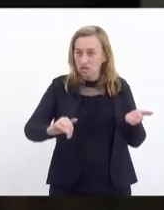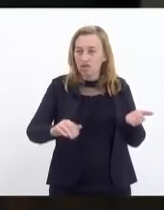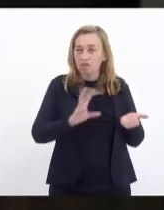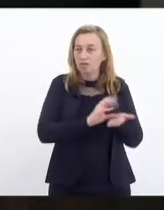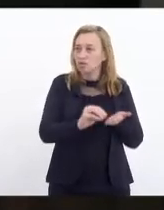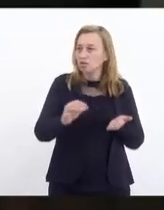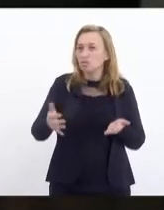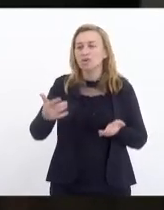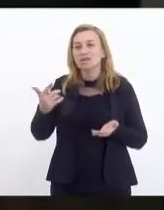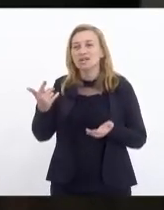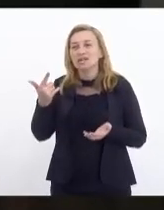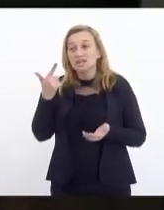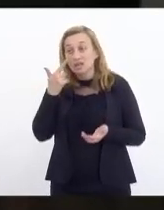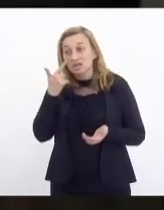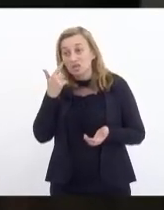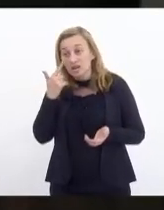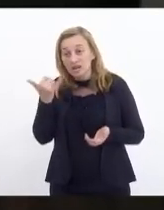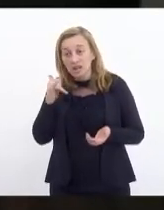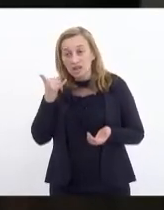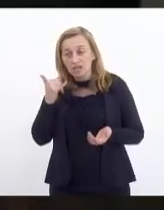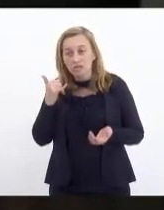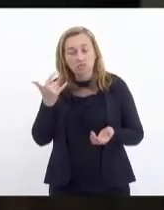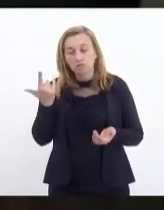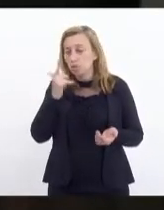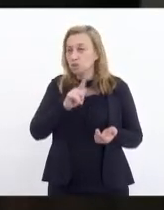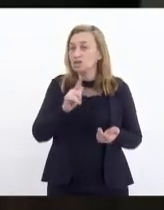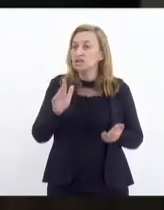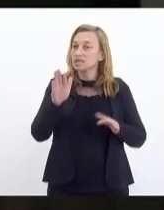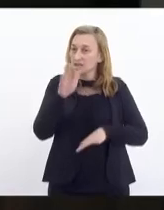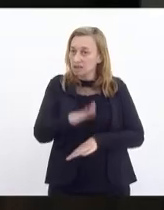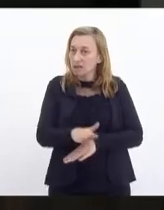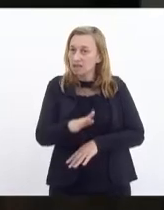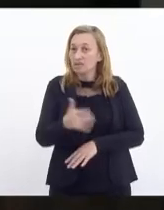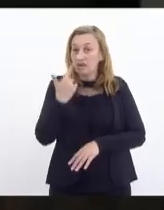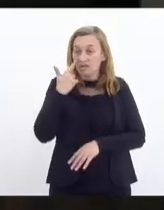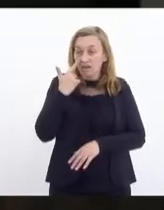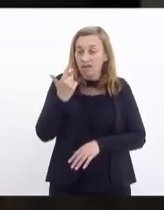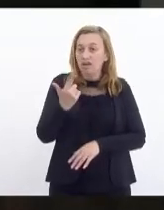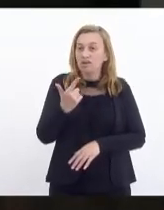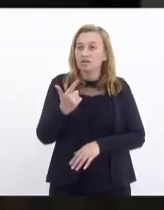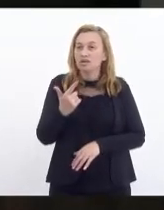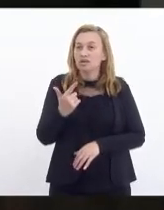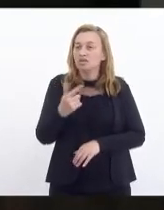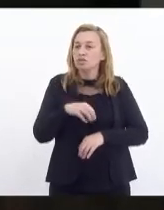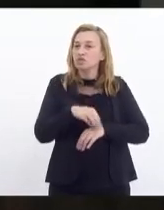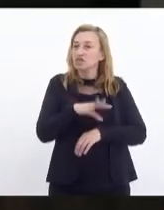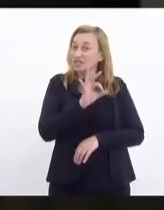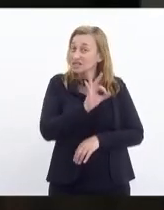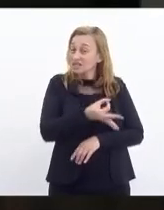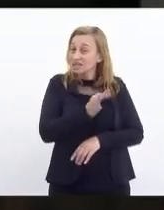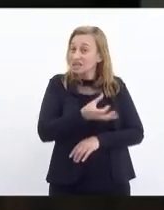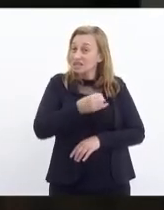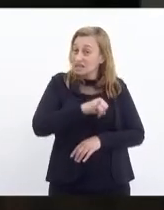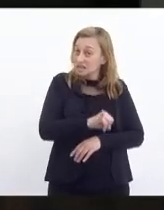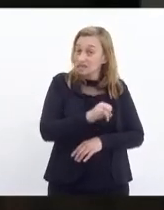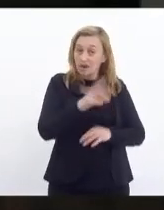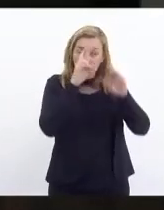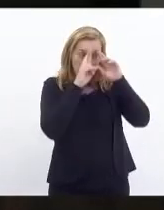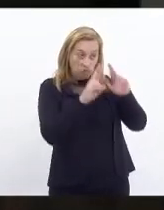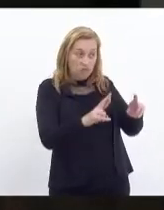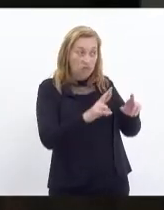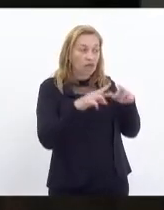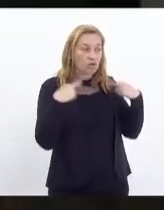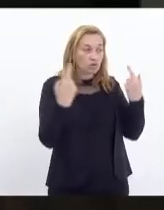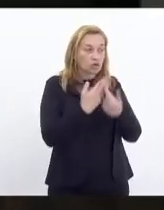consegui, e ainda nessa tarde a gente vai dar uma indicação se vai ser respeitada a